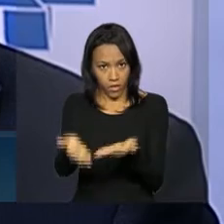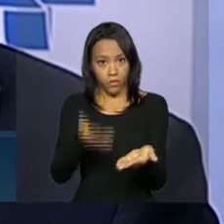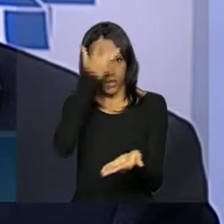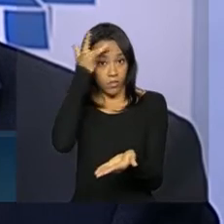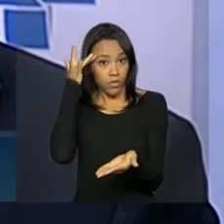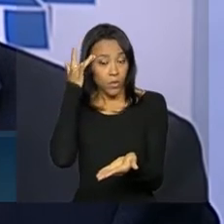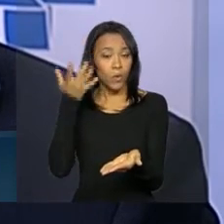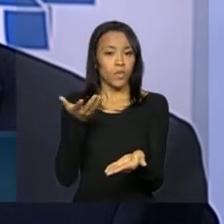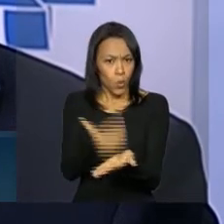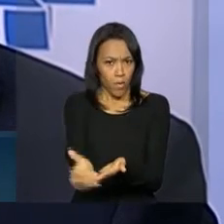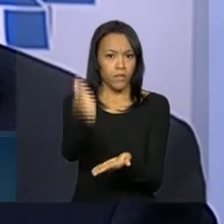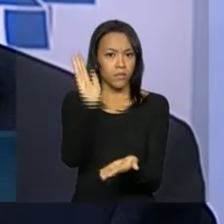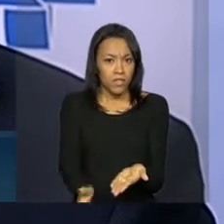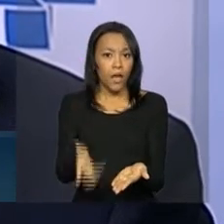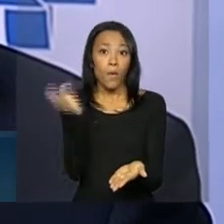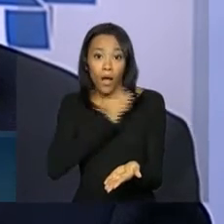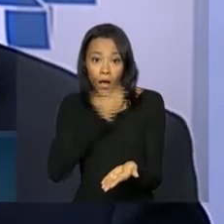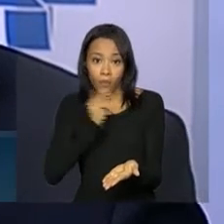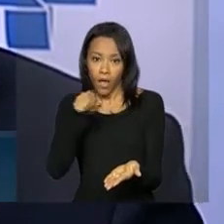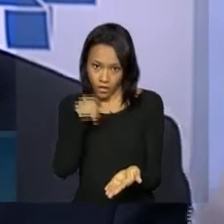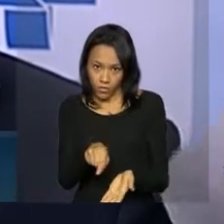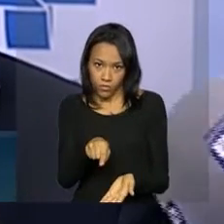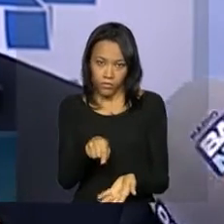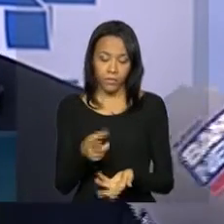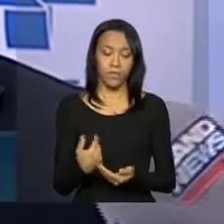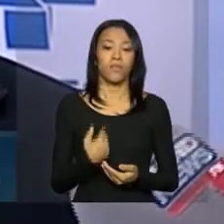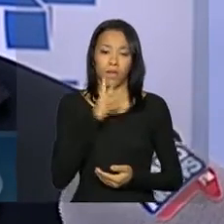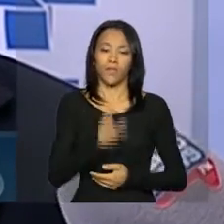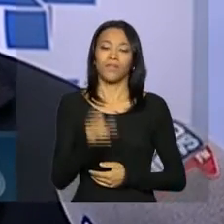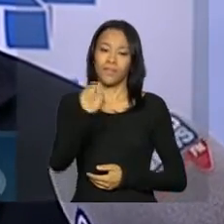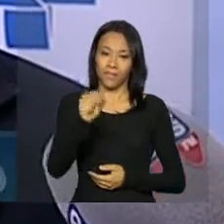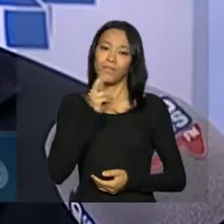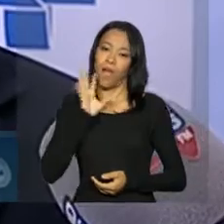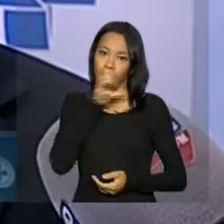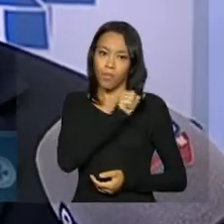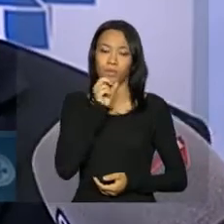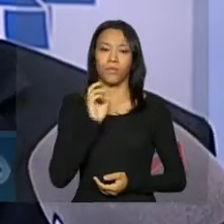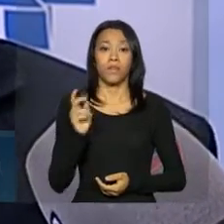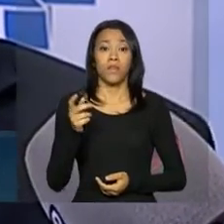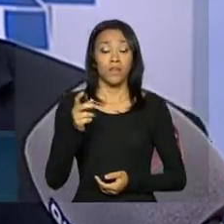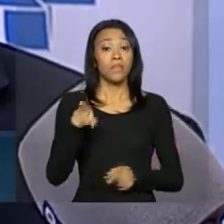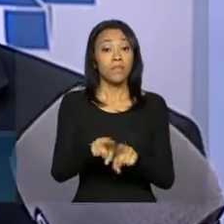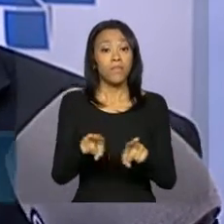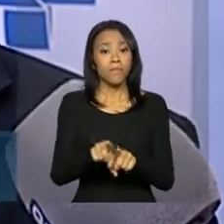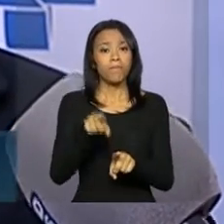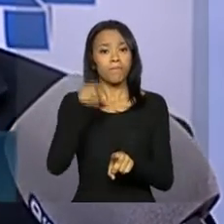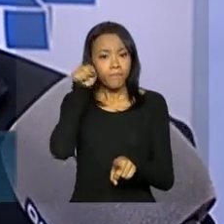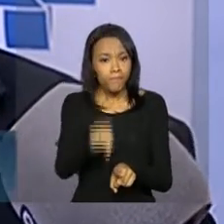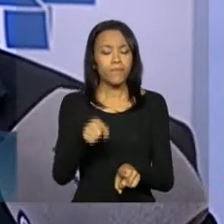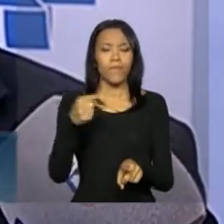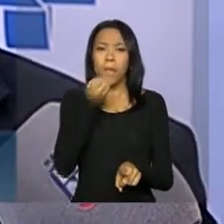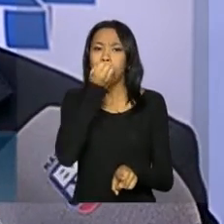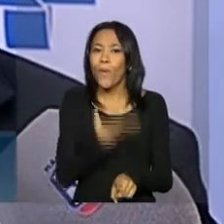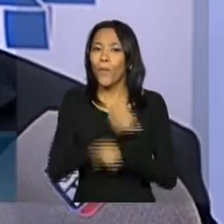pessoas a iniciar o tratamento o mais rápido possível, é isso? O mais rápido possível. Inclusive, essa é uma notícia boa